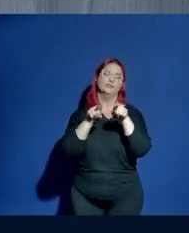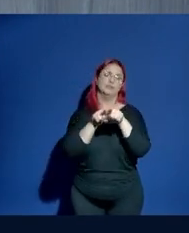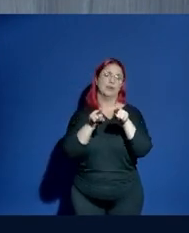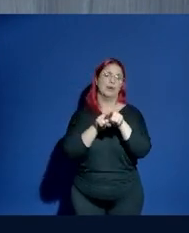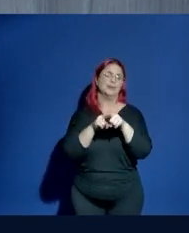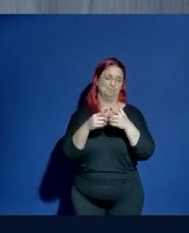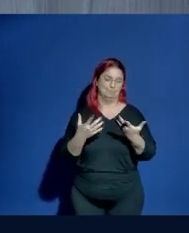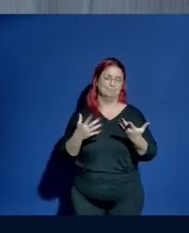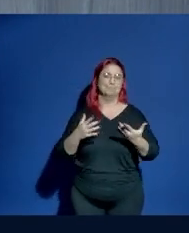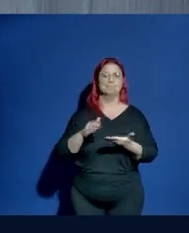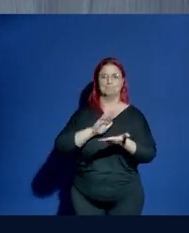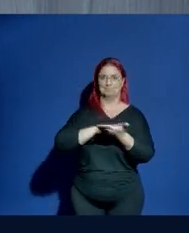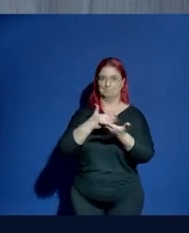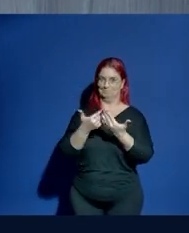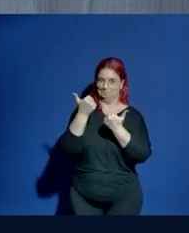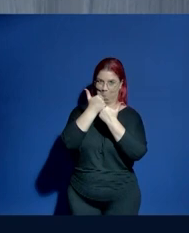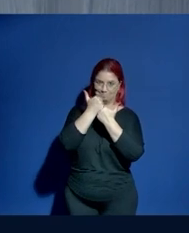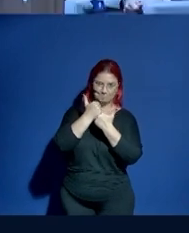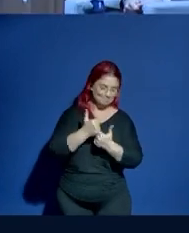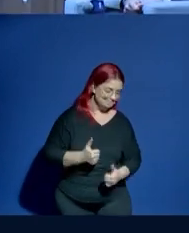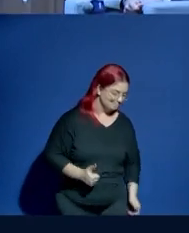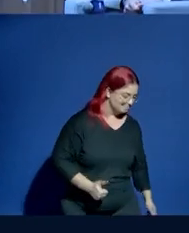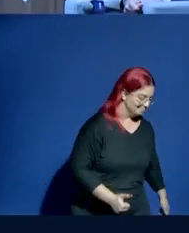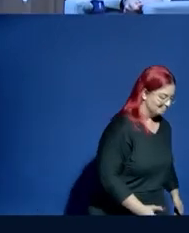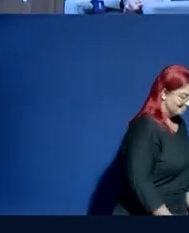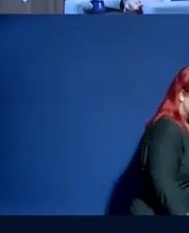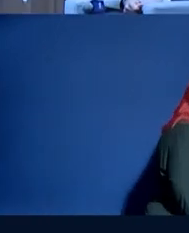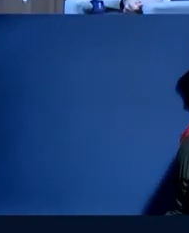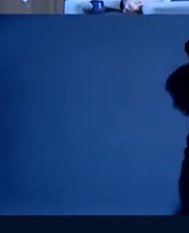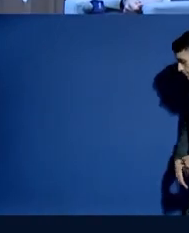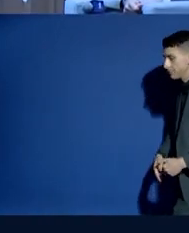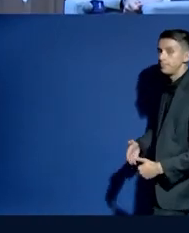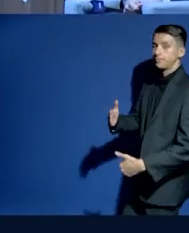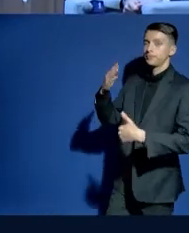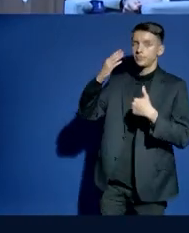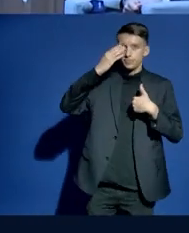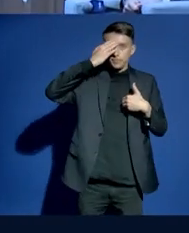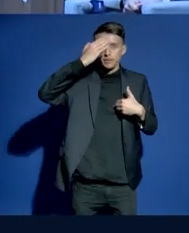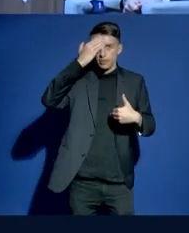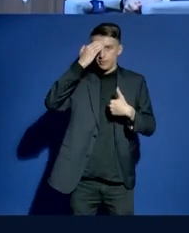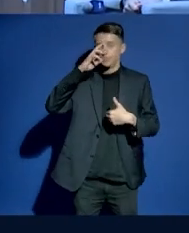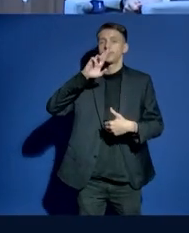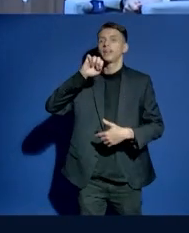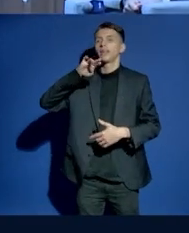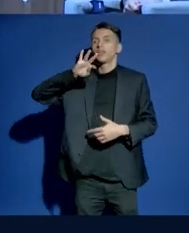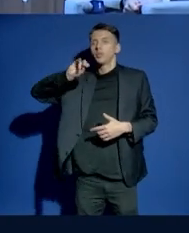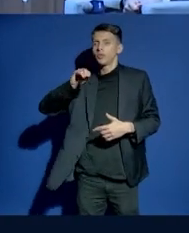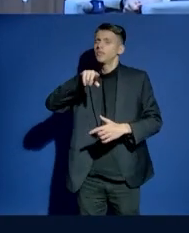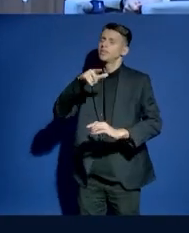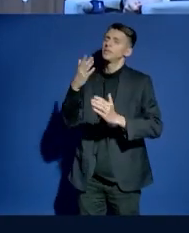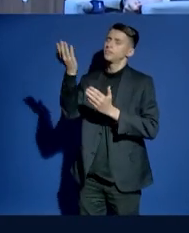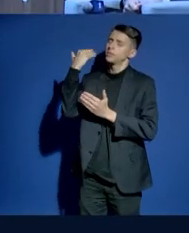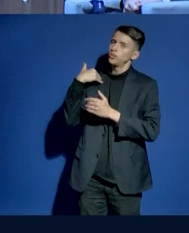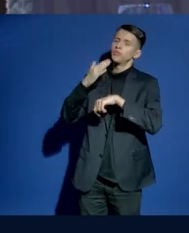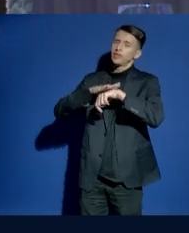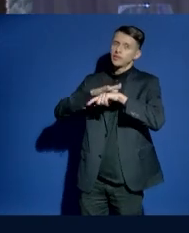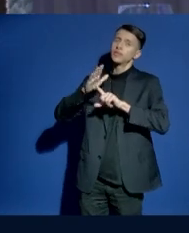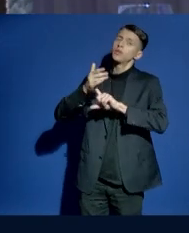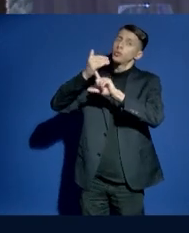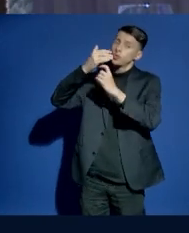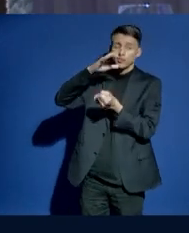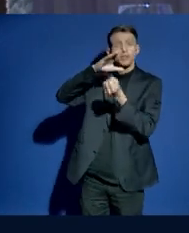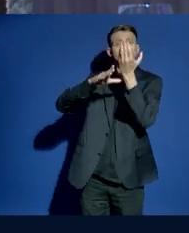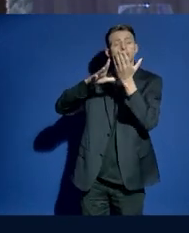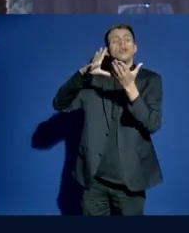pegada logo no uso dele obrigada vou voltar para você aqui vocês quando desenvolveram a tecnologia vocês